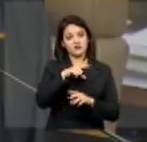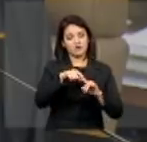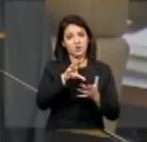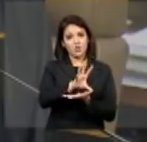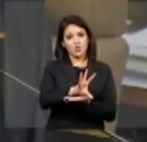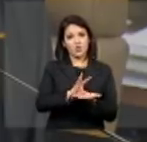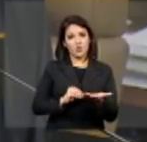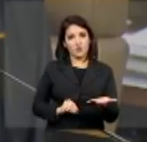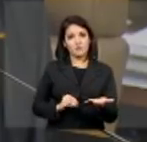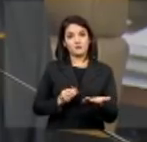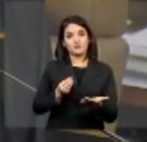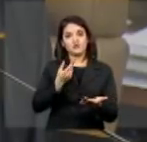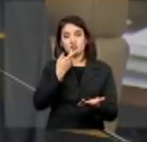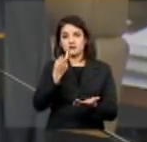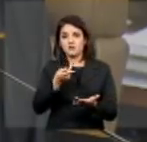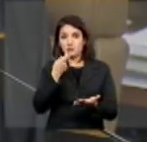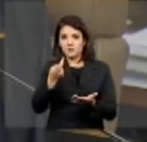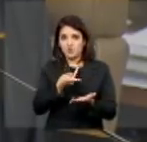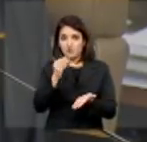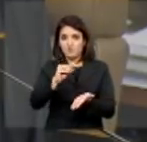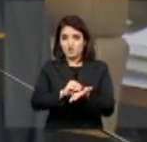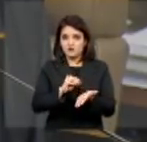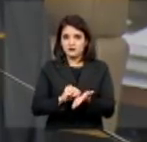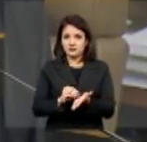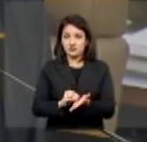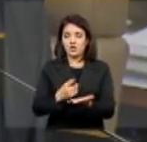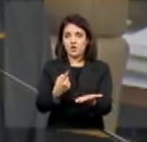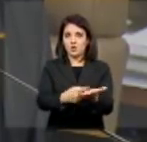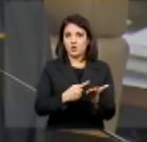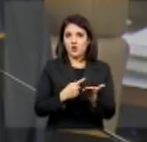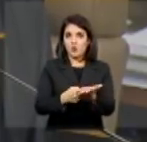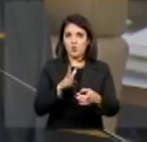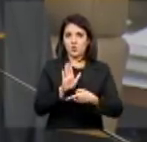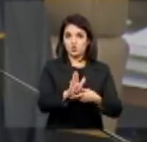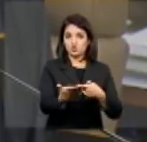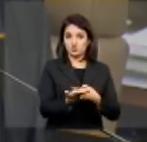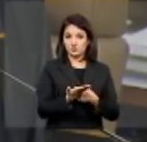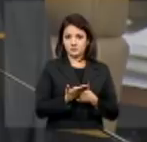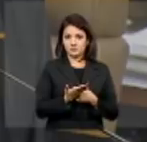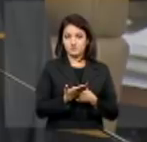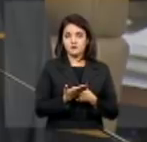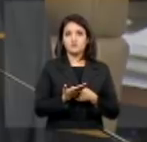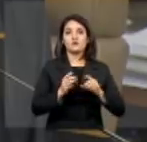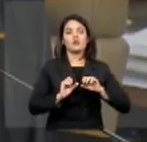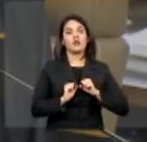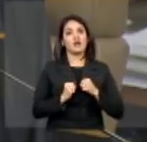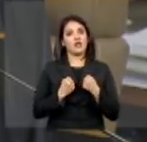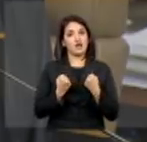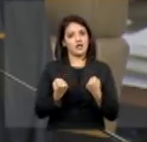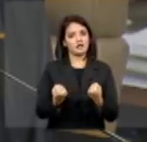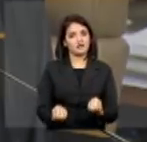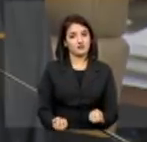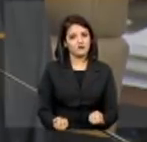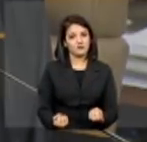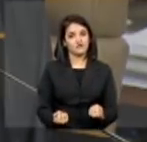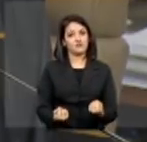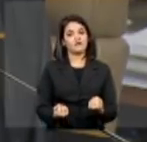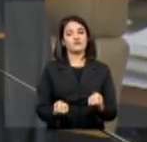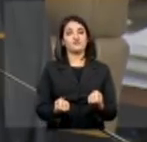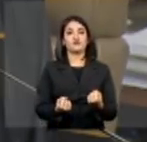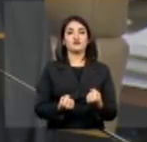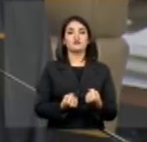depoimentos prestados nos acordos de colaboração a defesa do acusado colaborador não